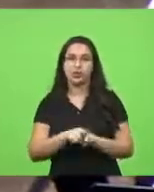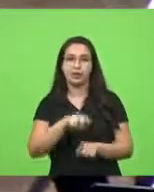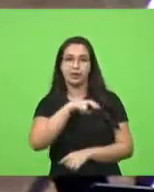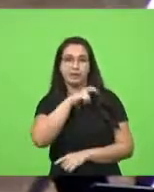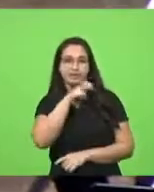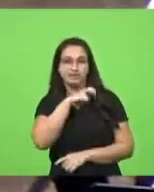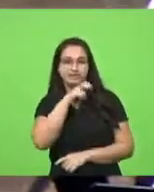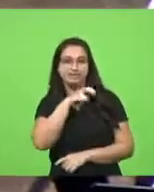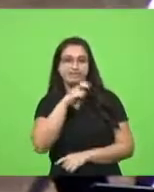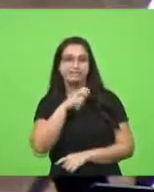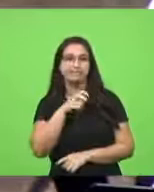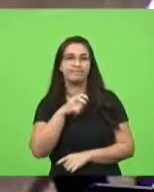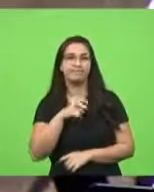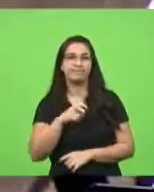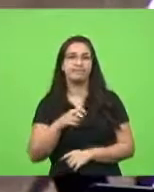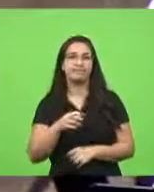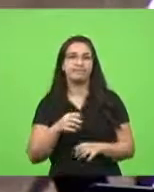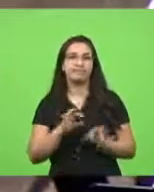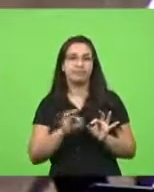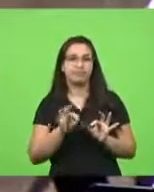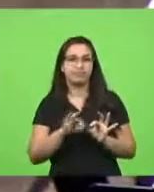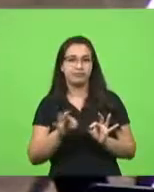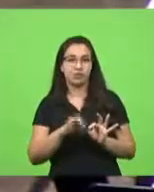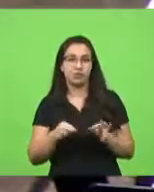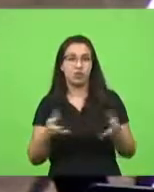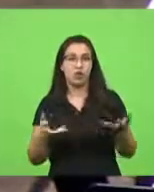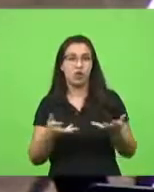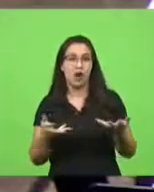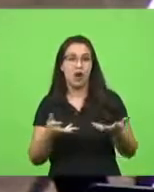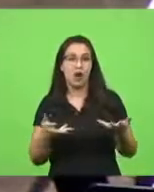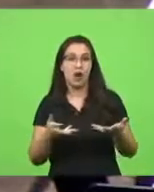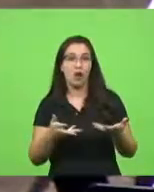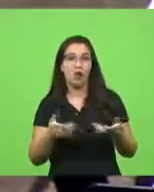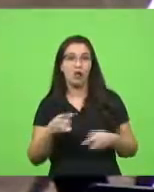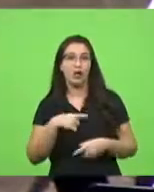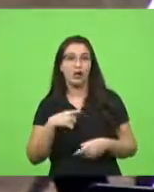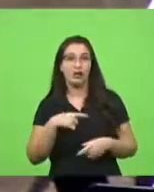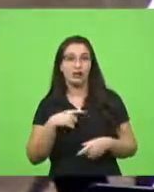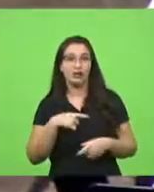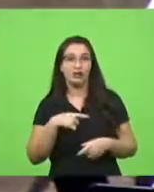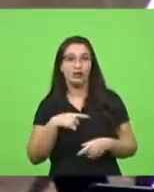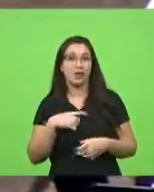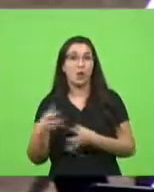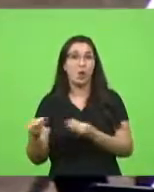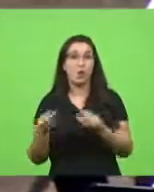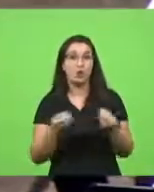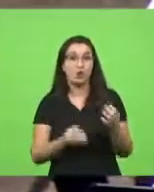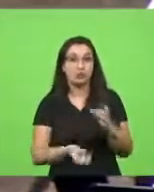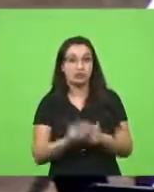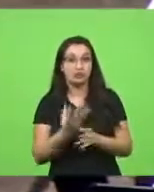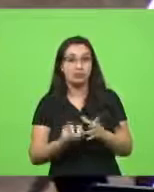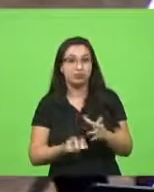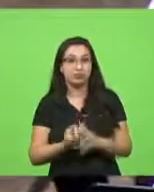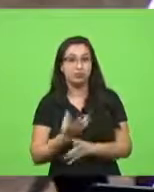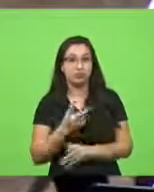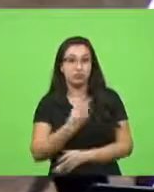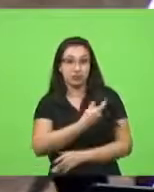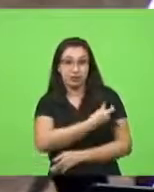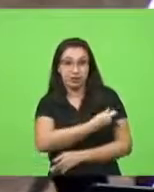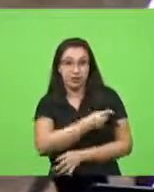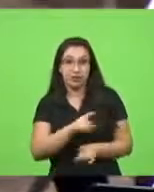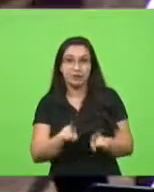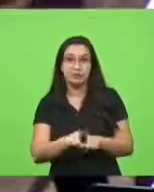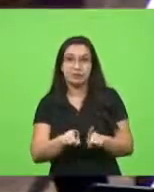Kennedy, que a partir de agora nós teremos um grande volume de vacina no Brasil. E também os contratos que